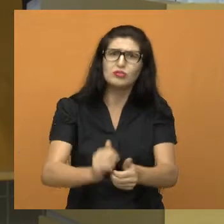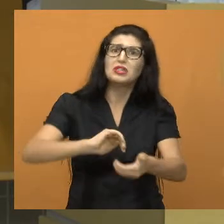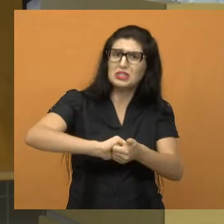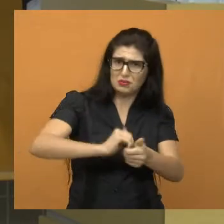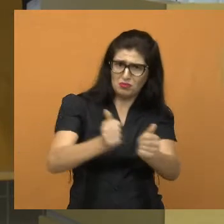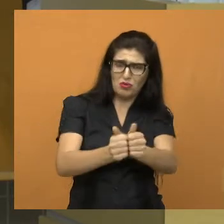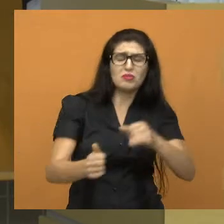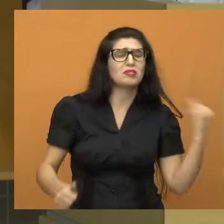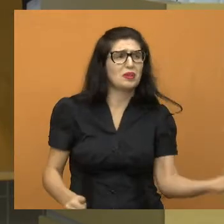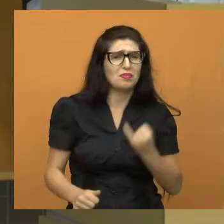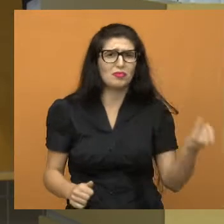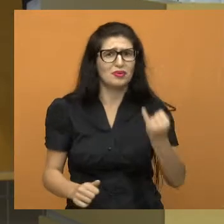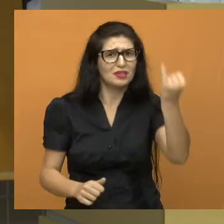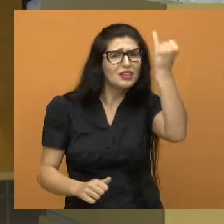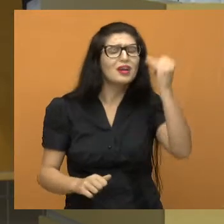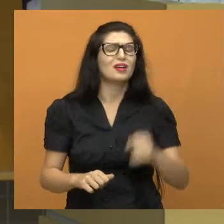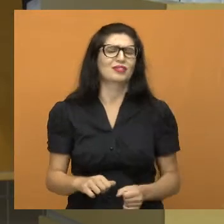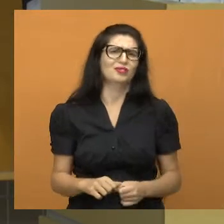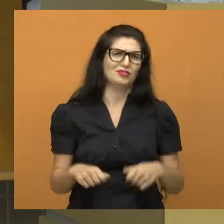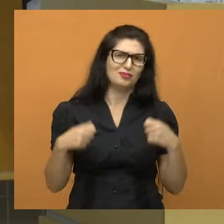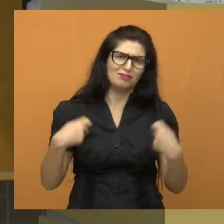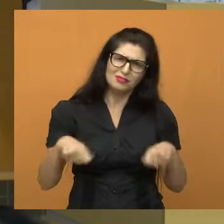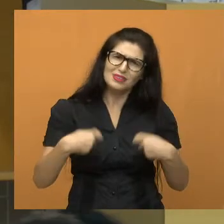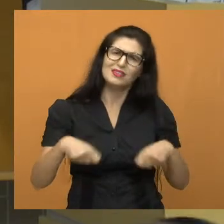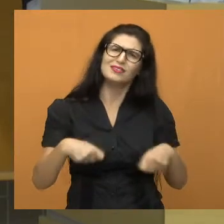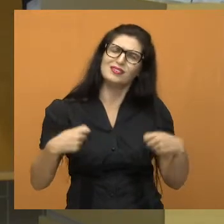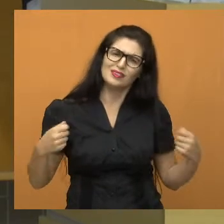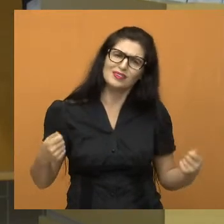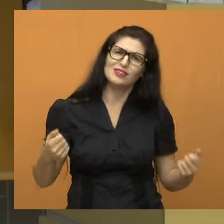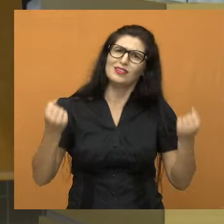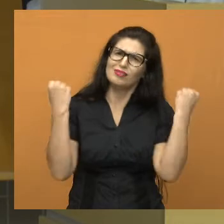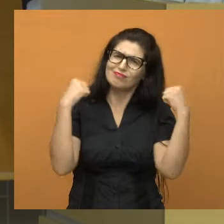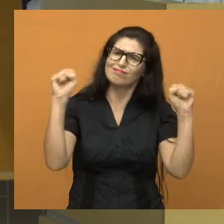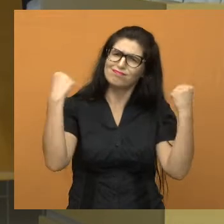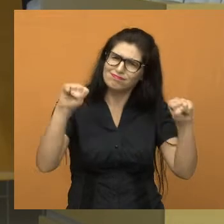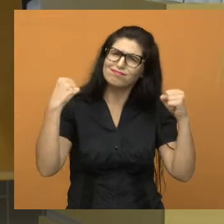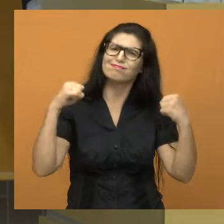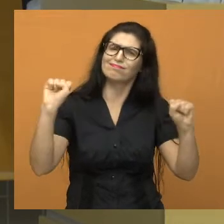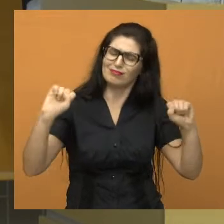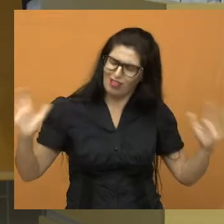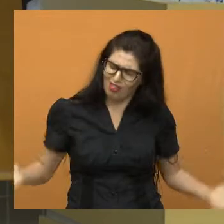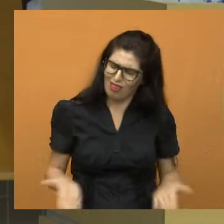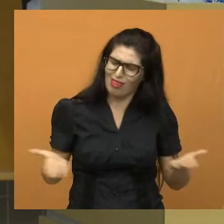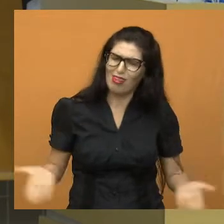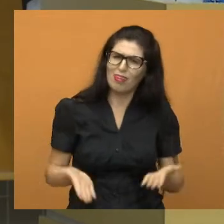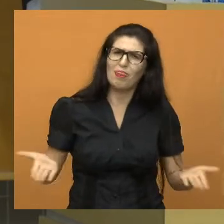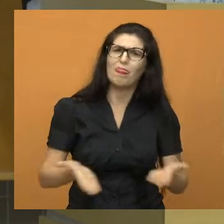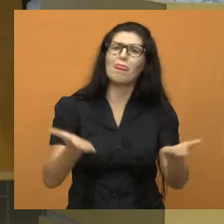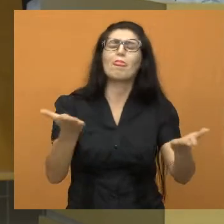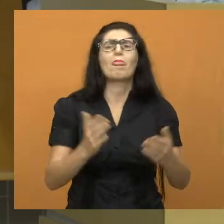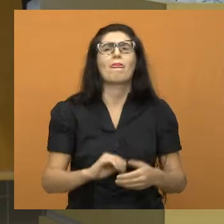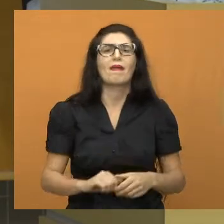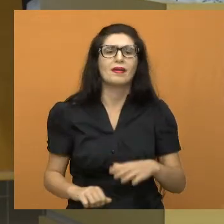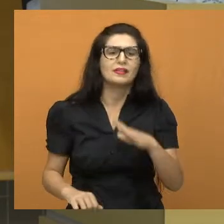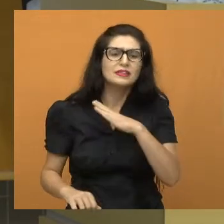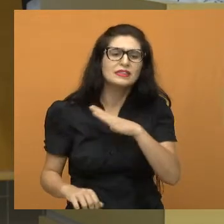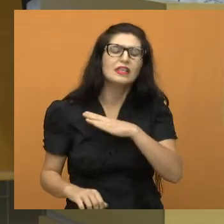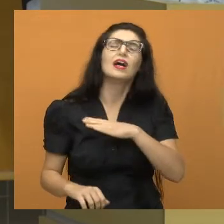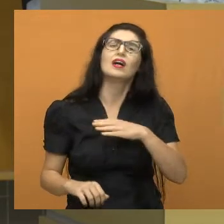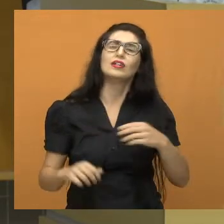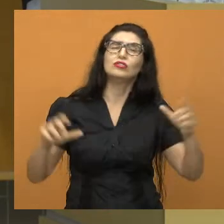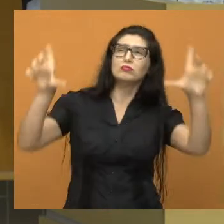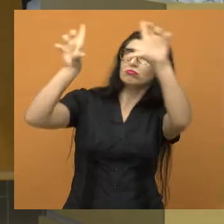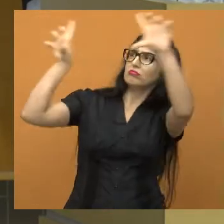bem. Conscientizar por meio de frases motivadoras em murais na cidade sobre a importância